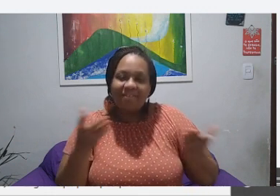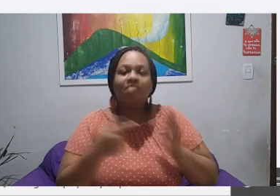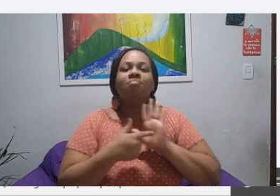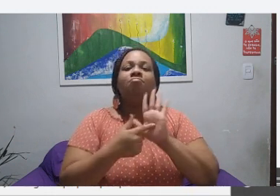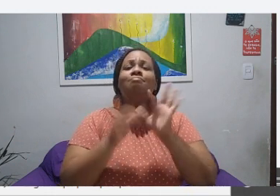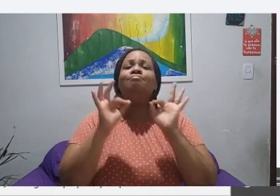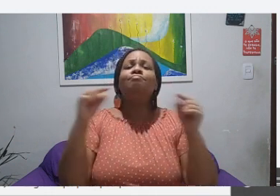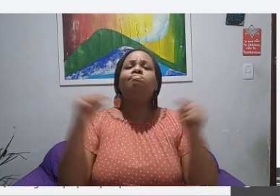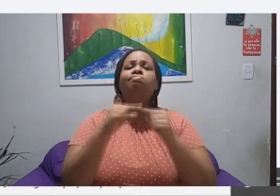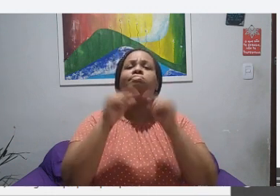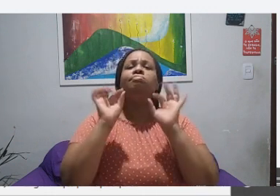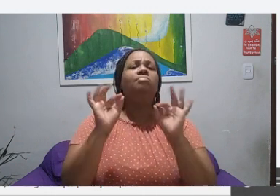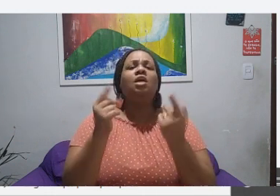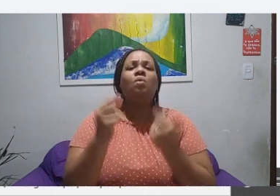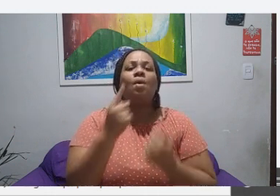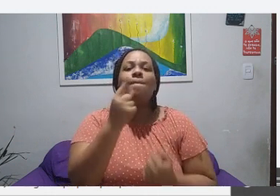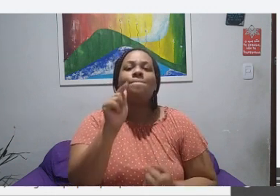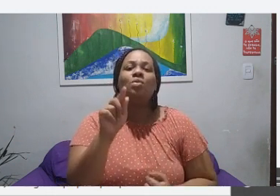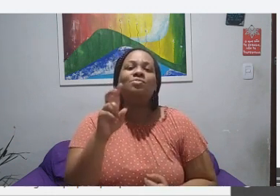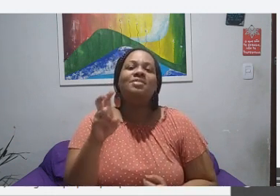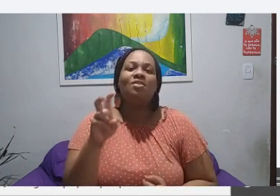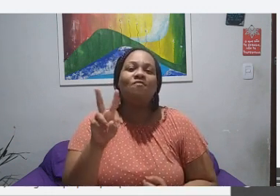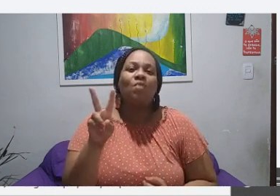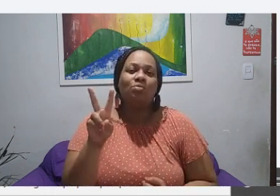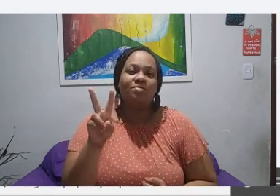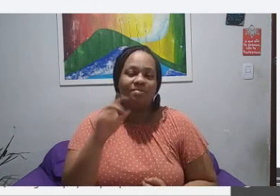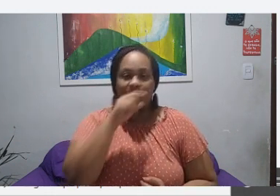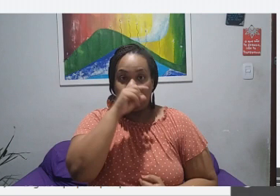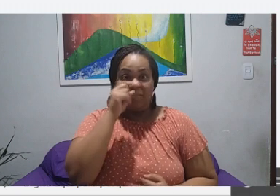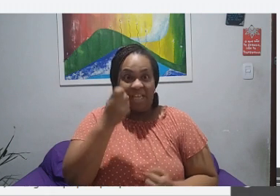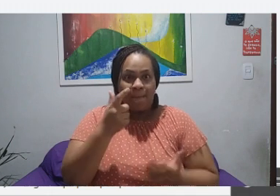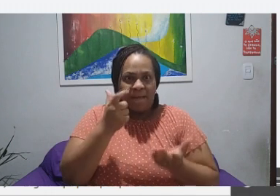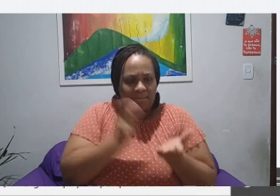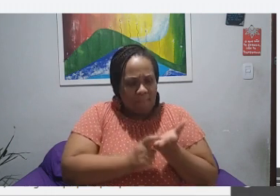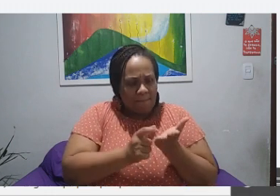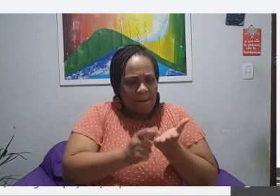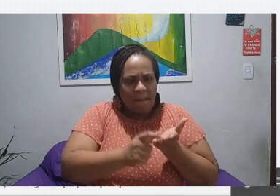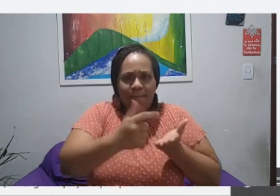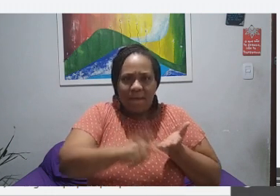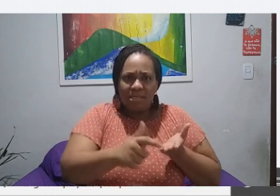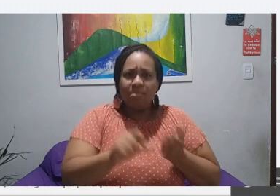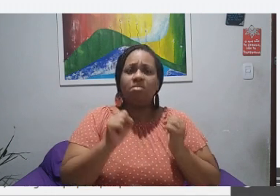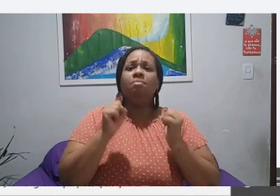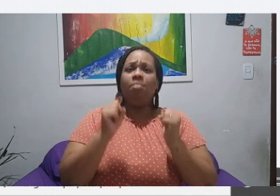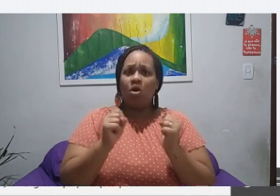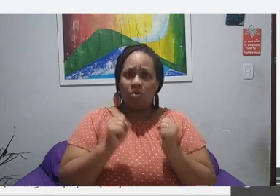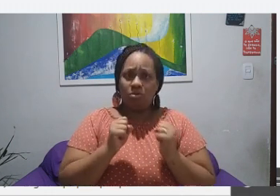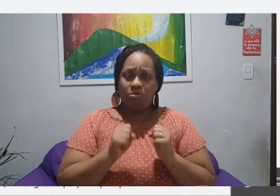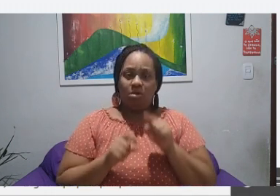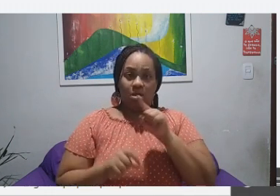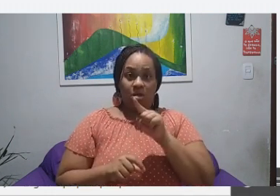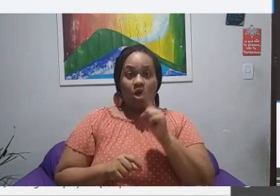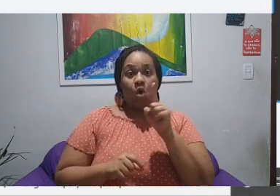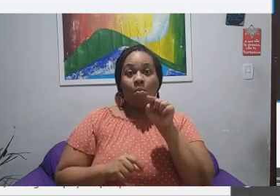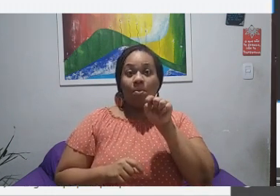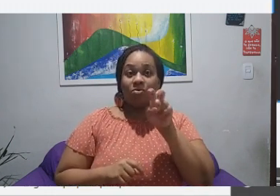1.5 volts? Então, vai aparecer 1.5 volts no multímetro. Caso você queira adicionar mais baterias, você pode.